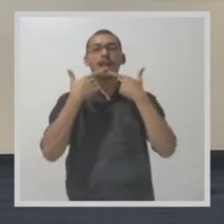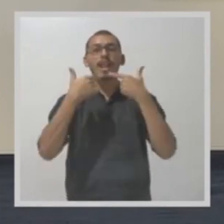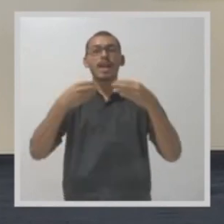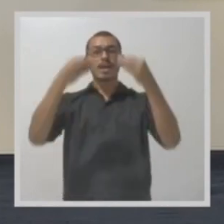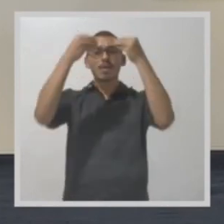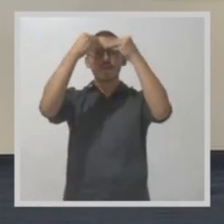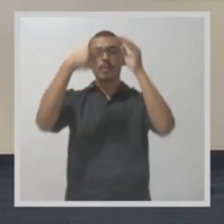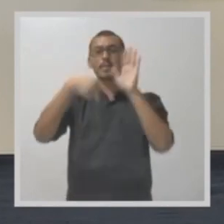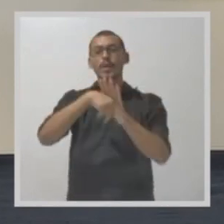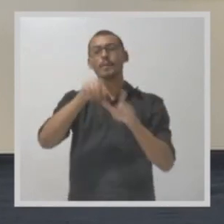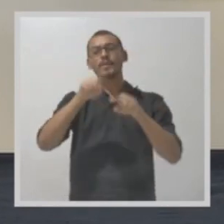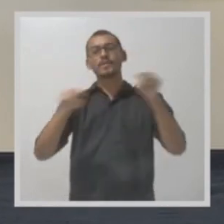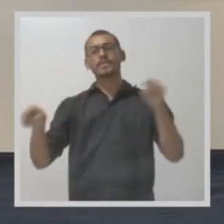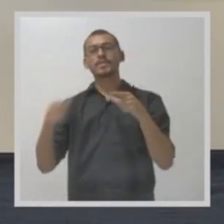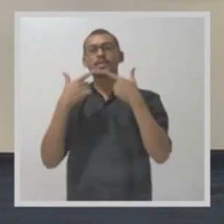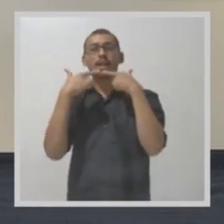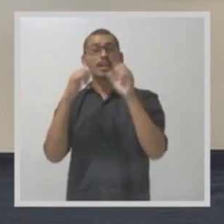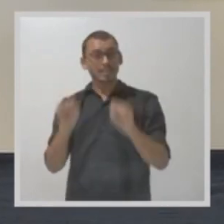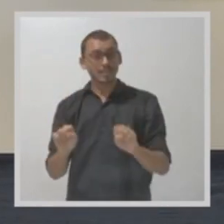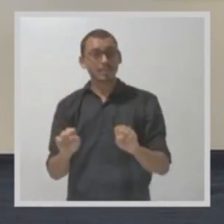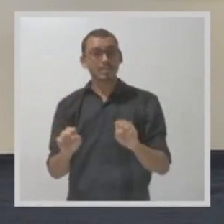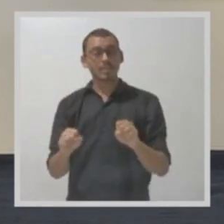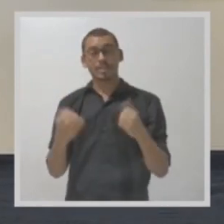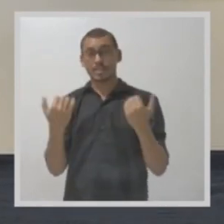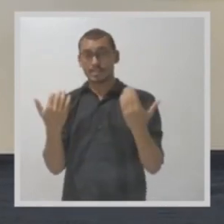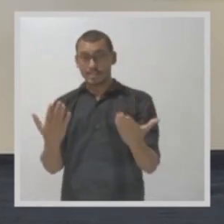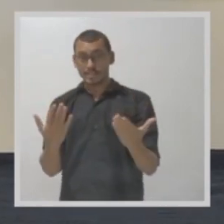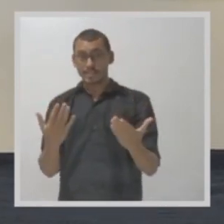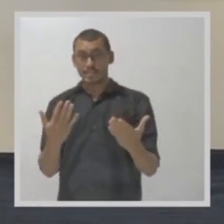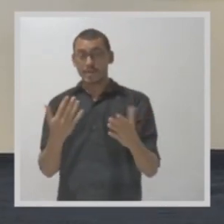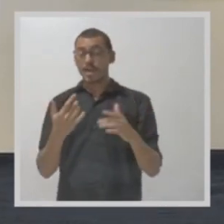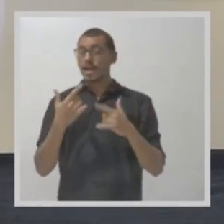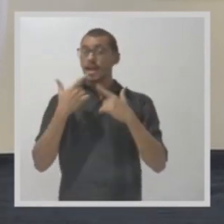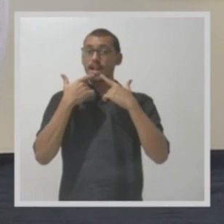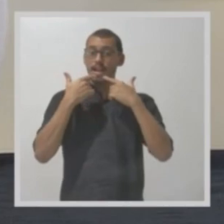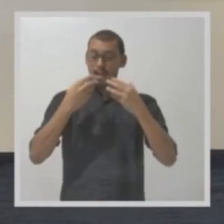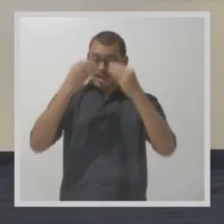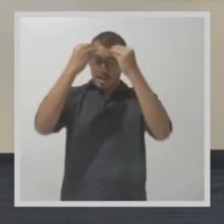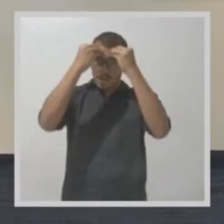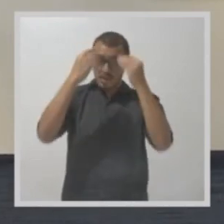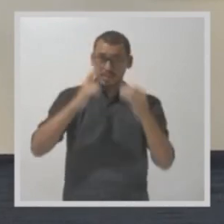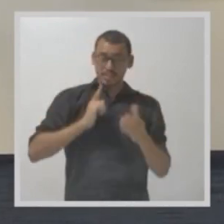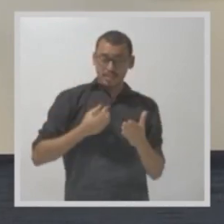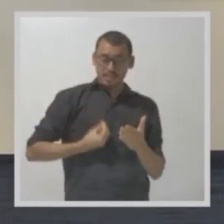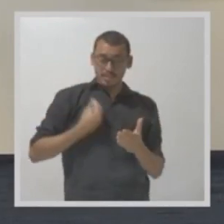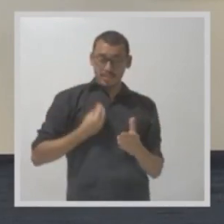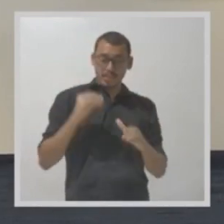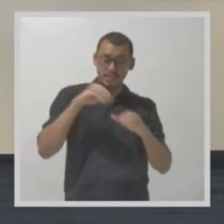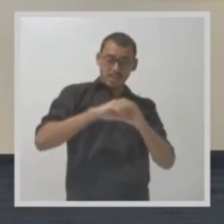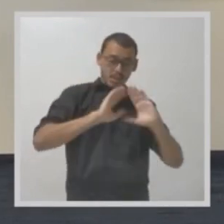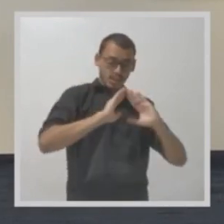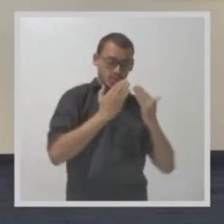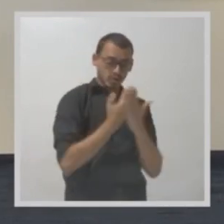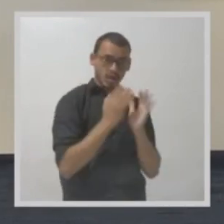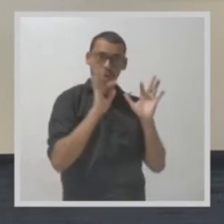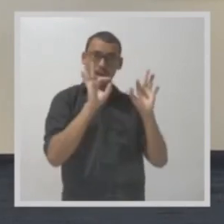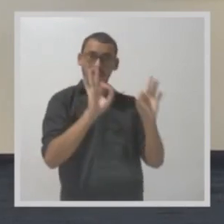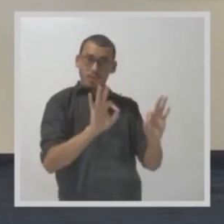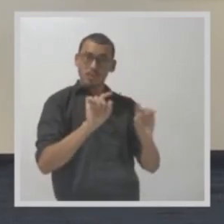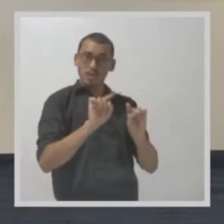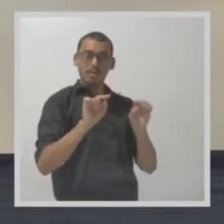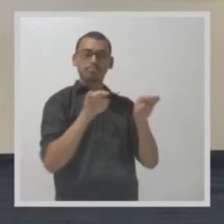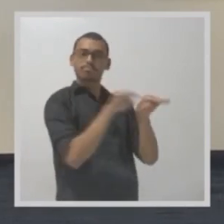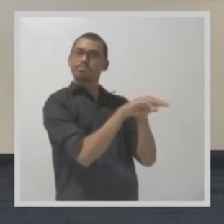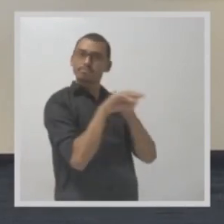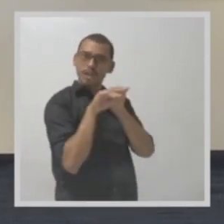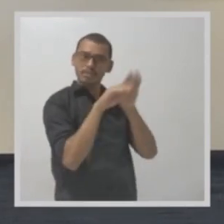essa variação linguística. Então, a linguagem exigida no meio escolar é o quê? A norma padrão,